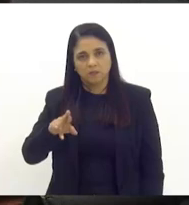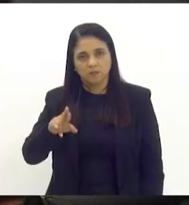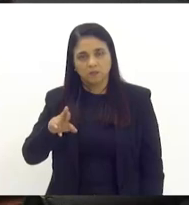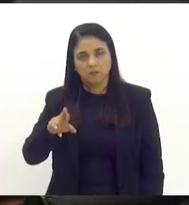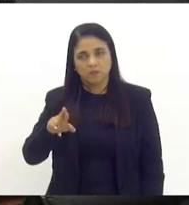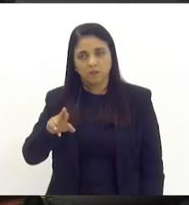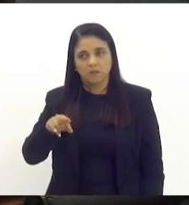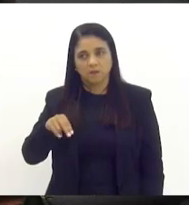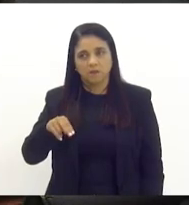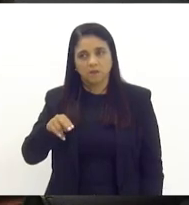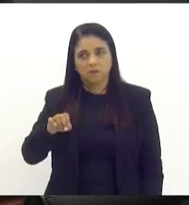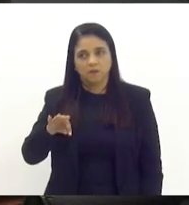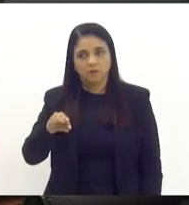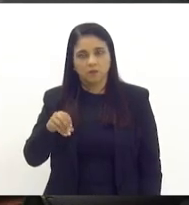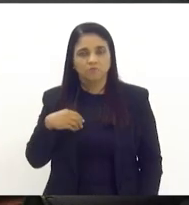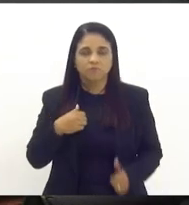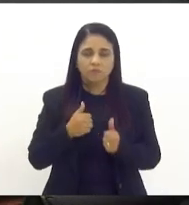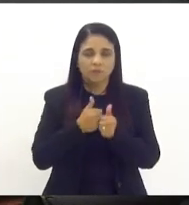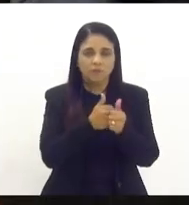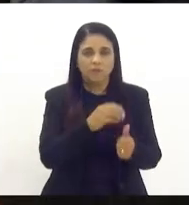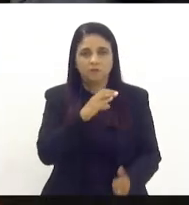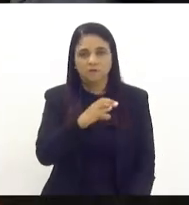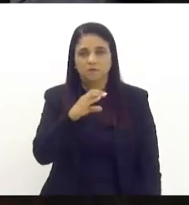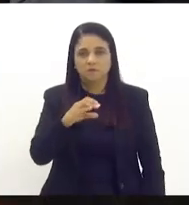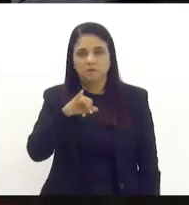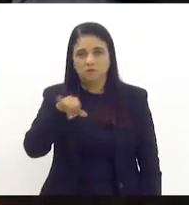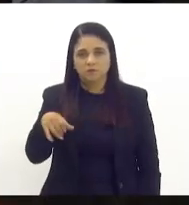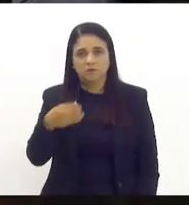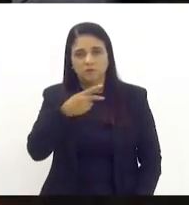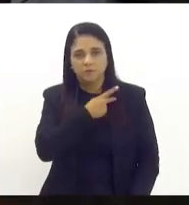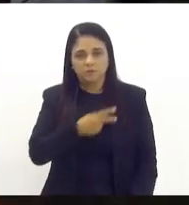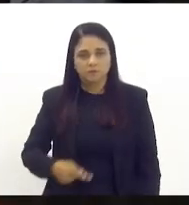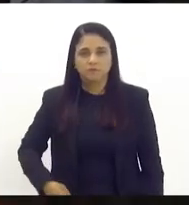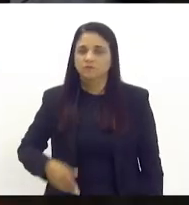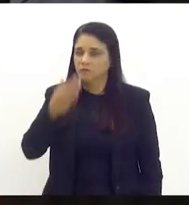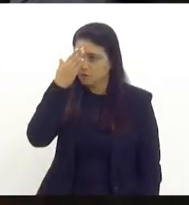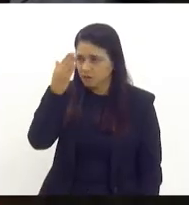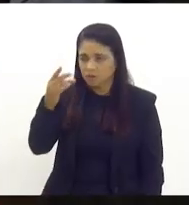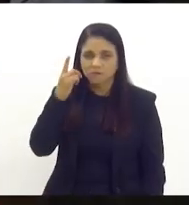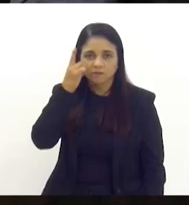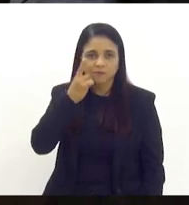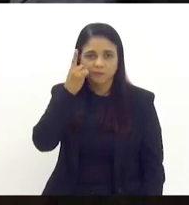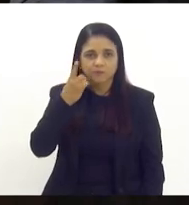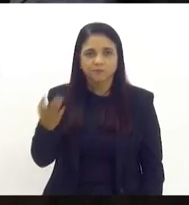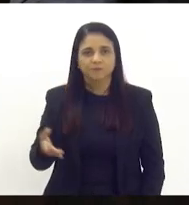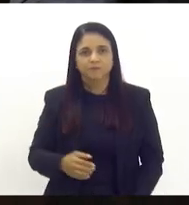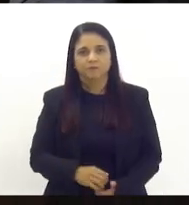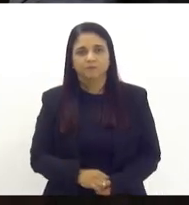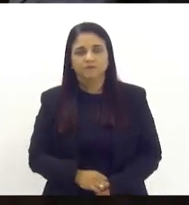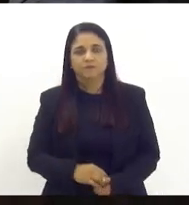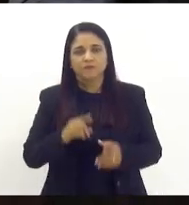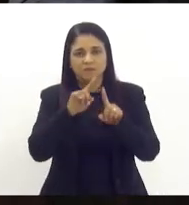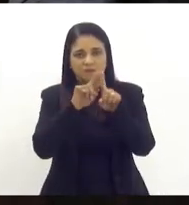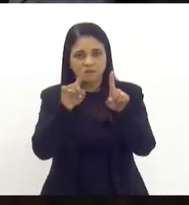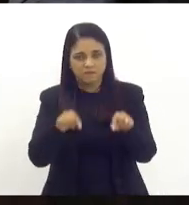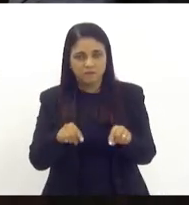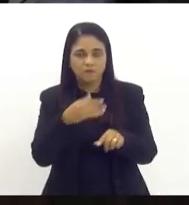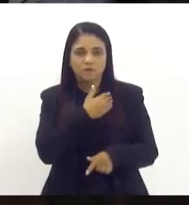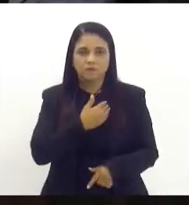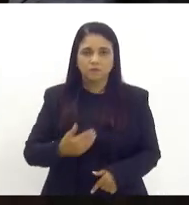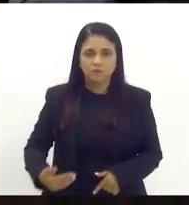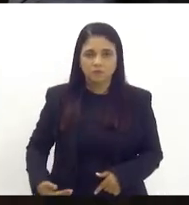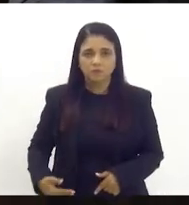acompanhamos a ccj presidente Muito obrigado meu nome deputado servidores públicos